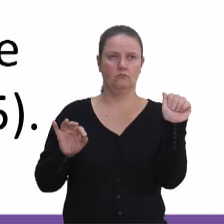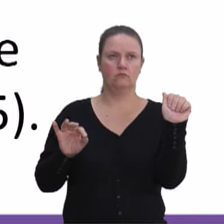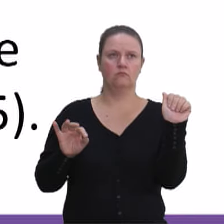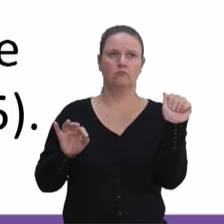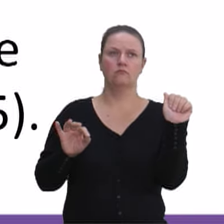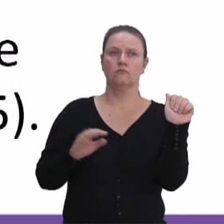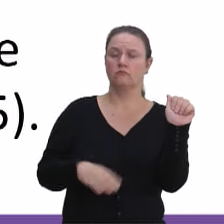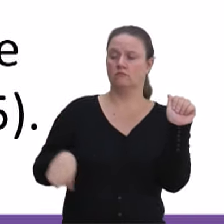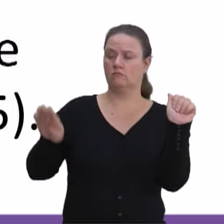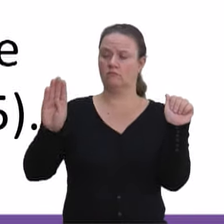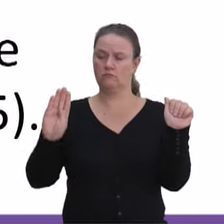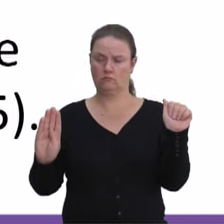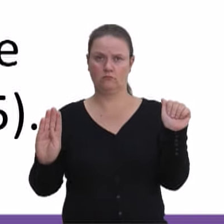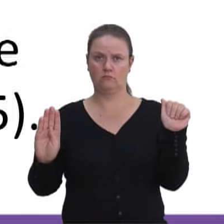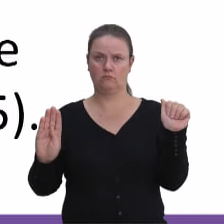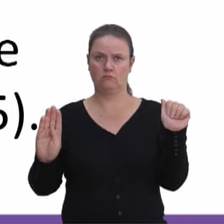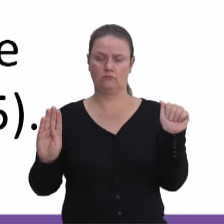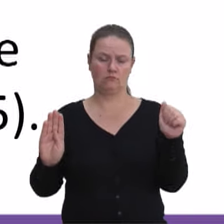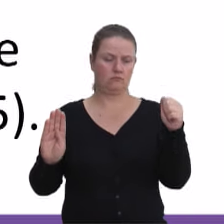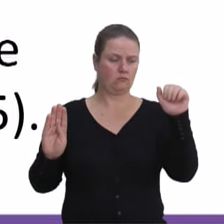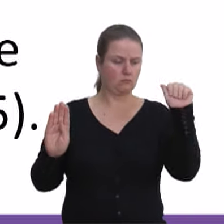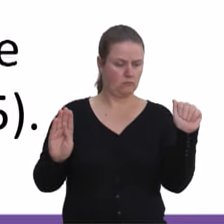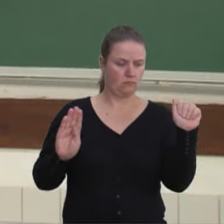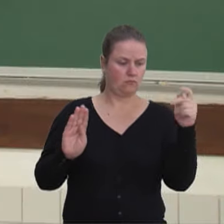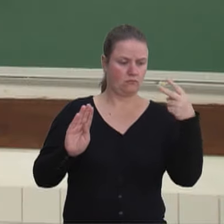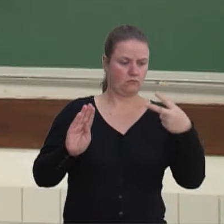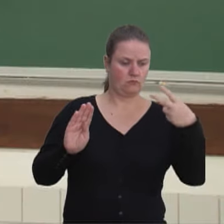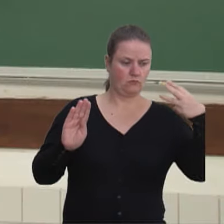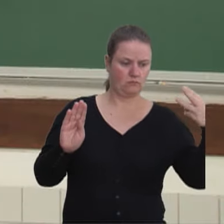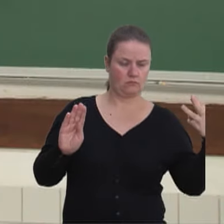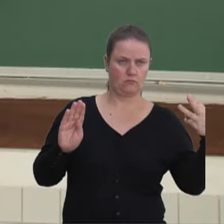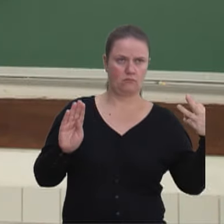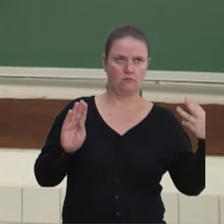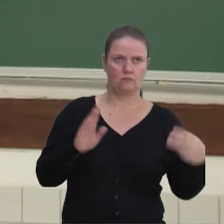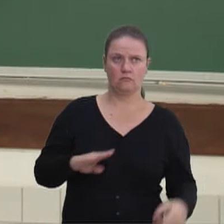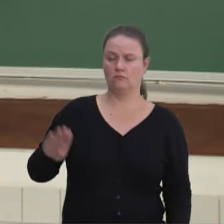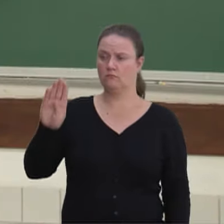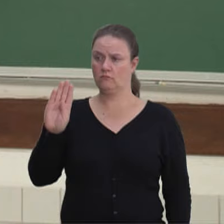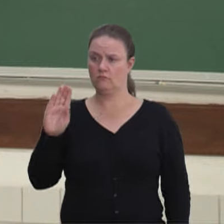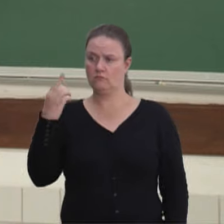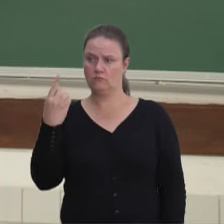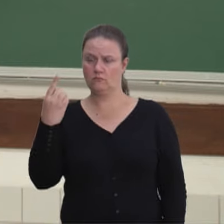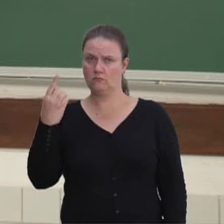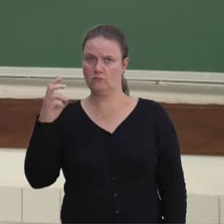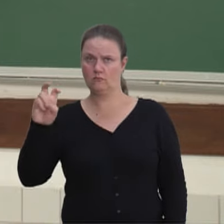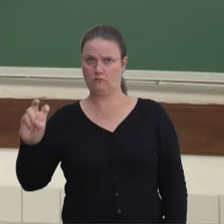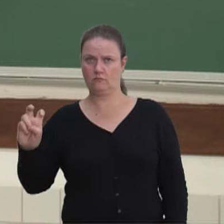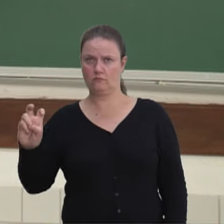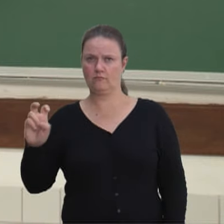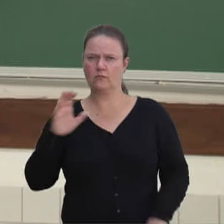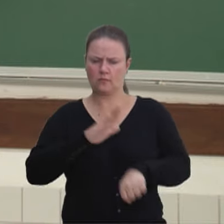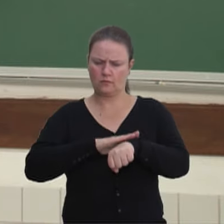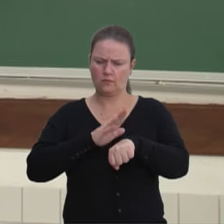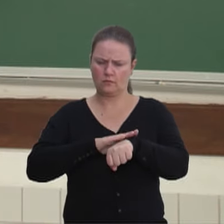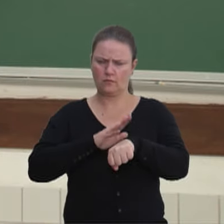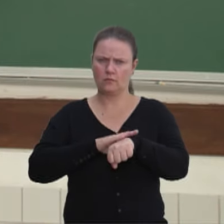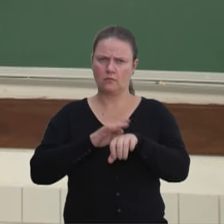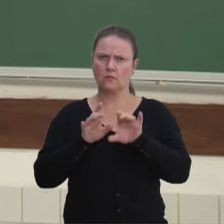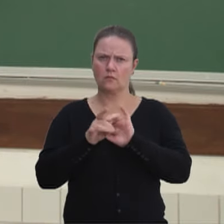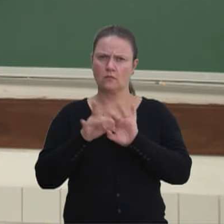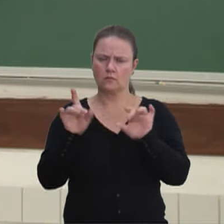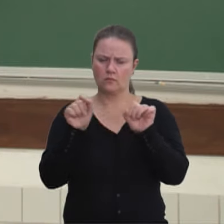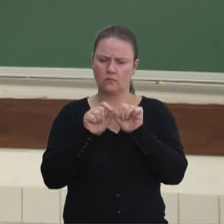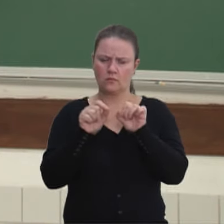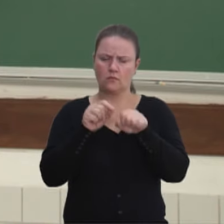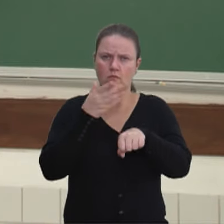B, 1 e 5. Então, essa questão eu espero que vocês façam aí, vou dar mais um tempo para vocês estarem fazendo e